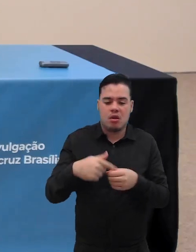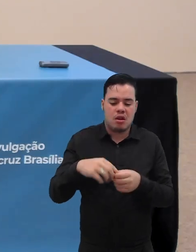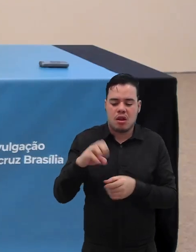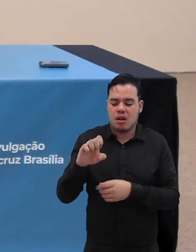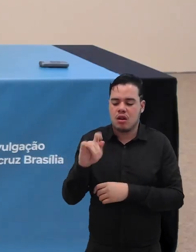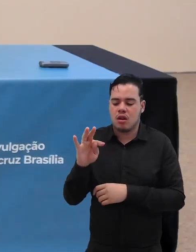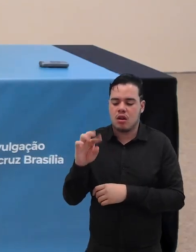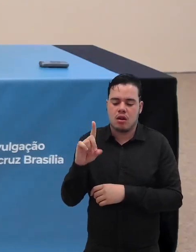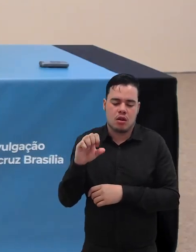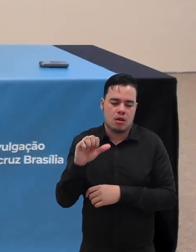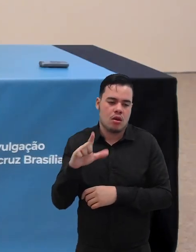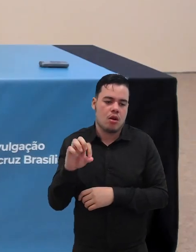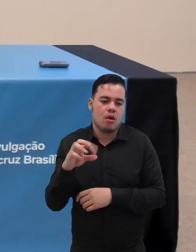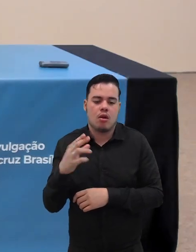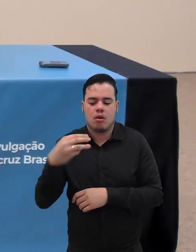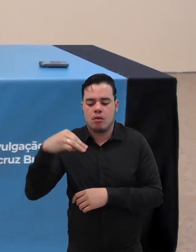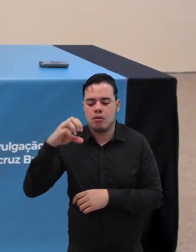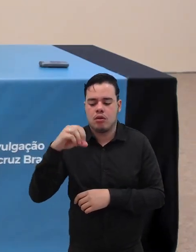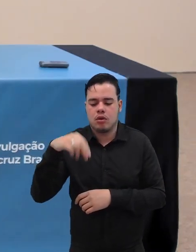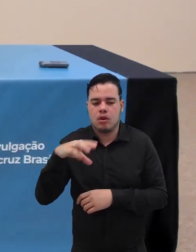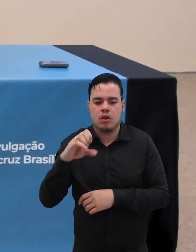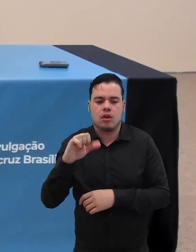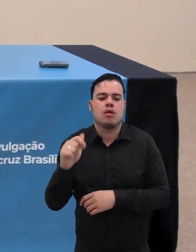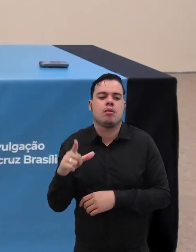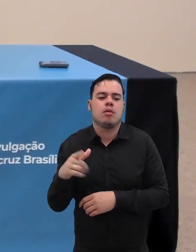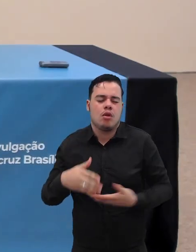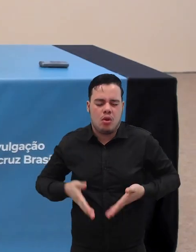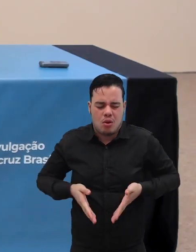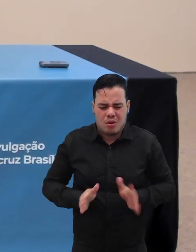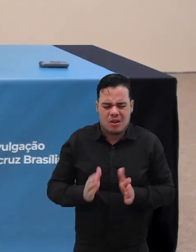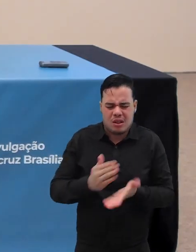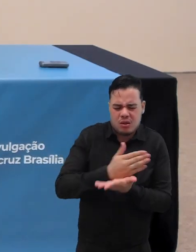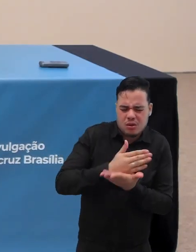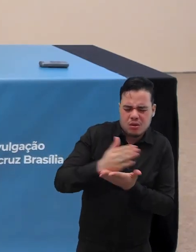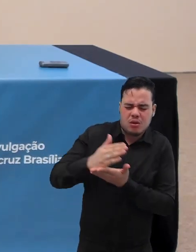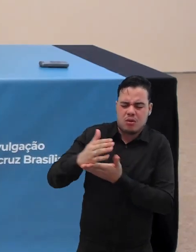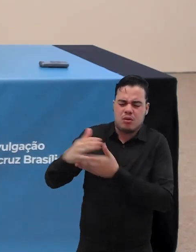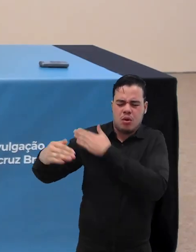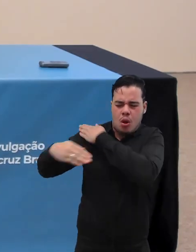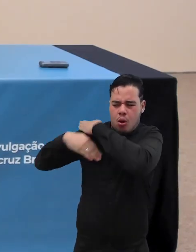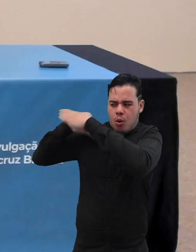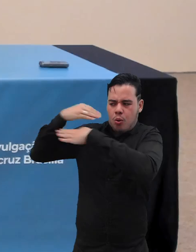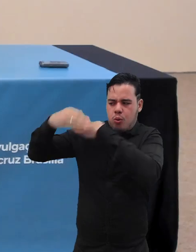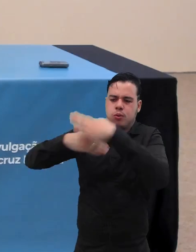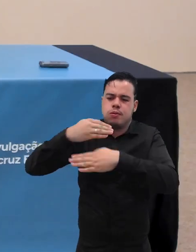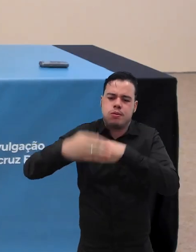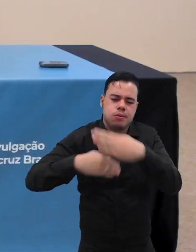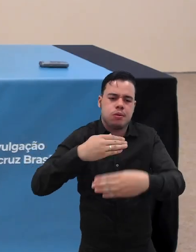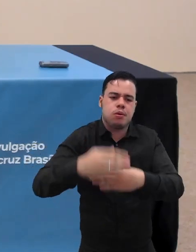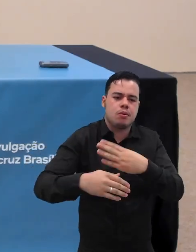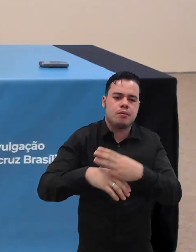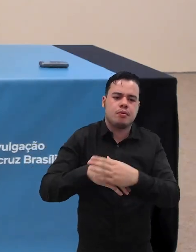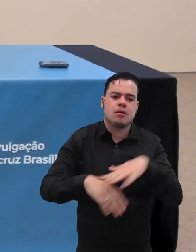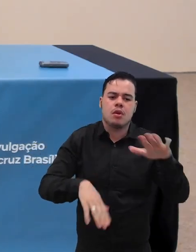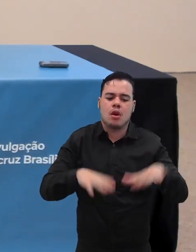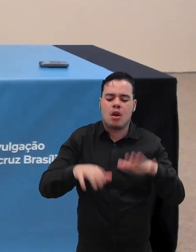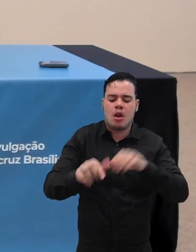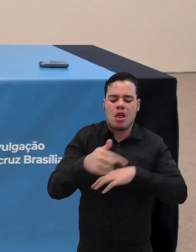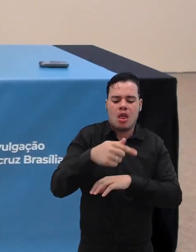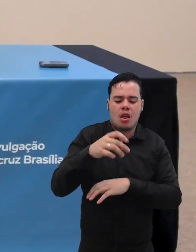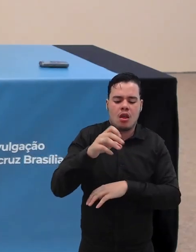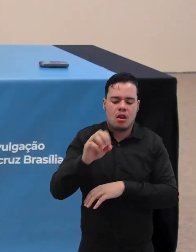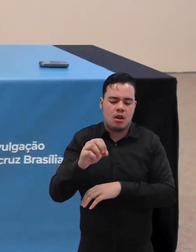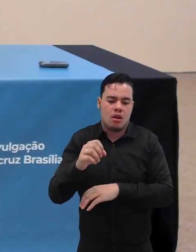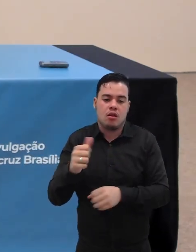ele nasce de uma trajetória que já vinha vindo. Então, vocês, ao longo desses 20 anos,